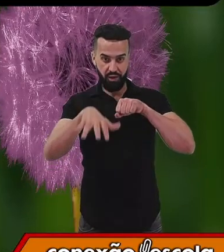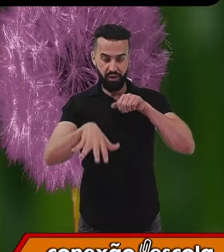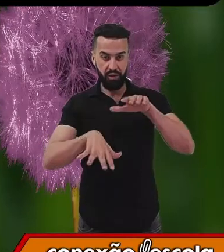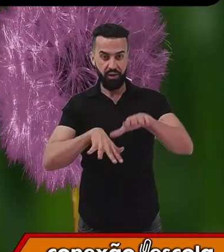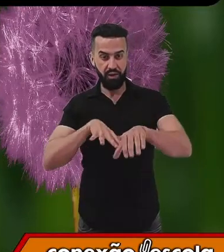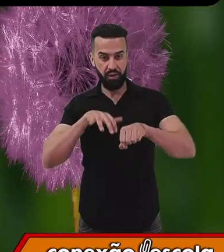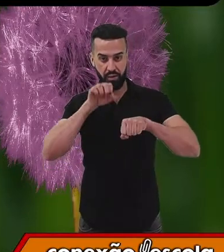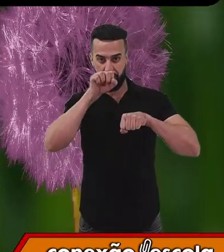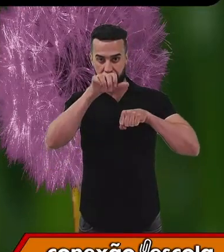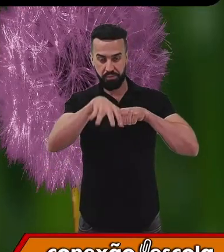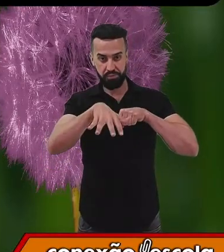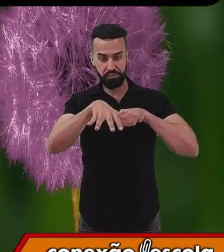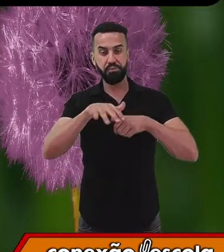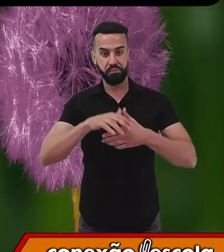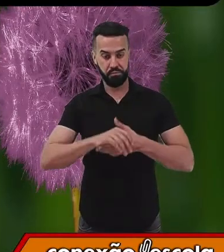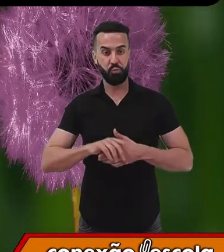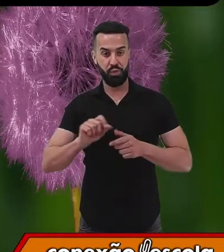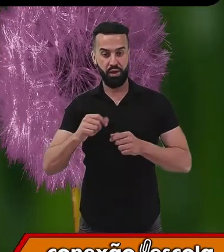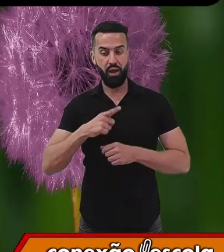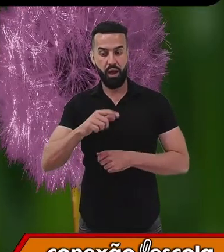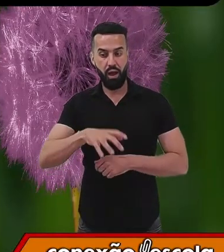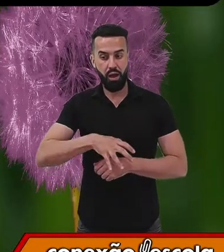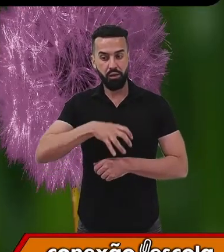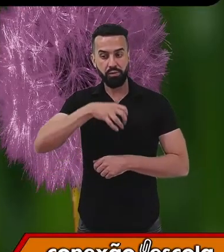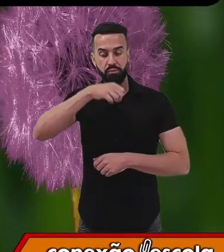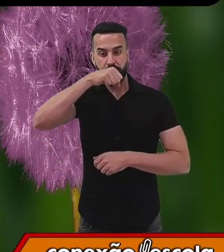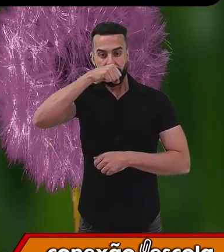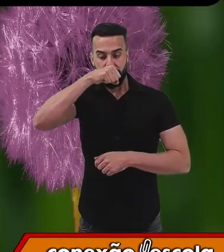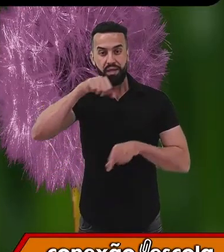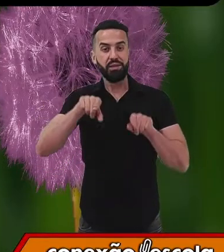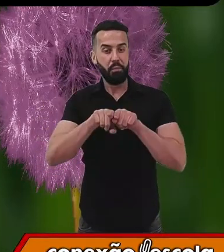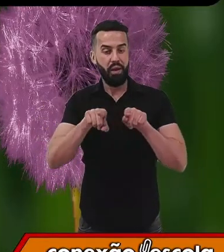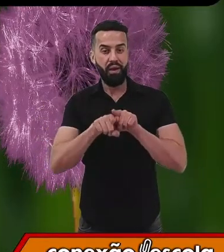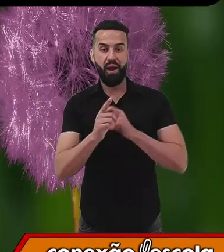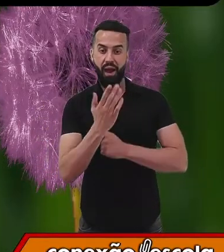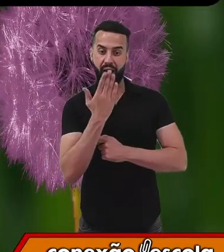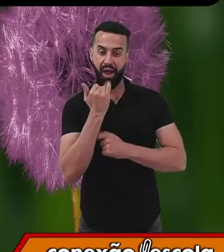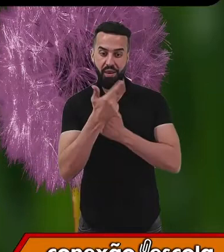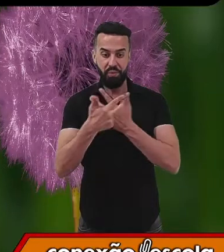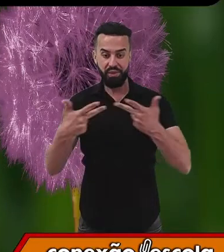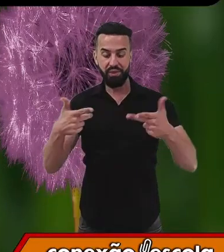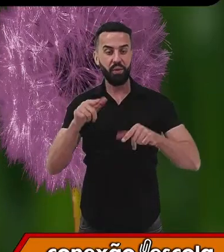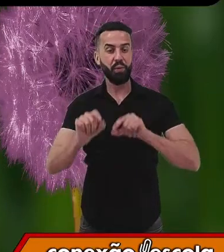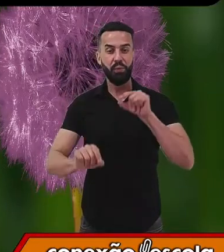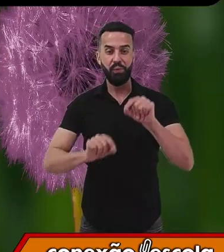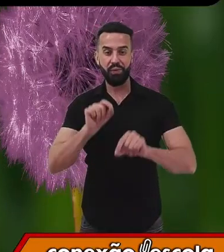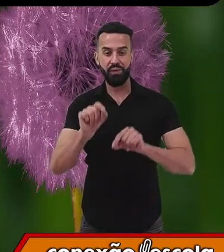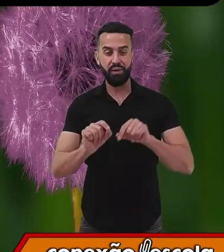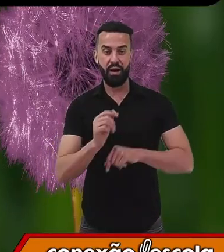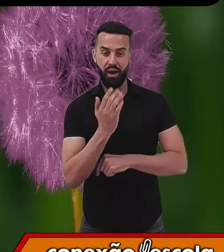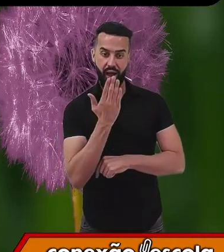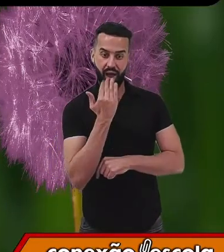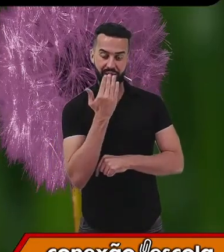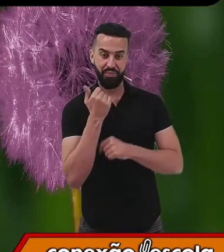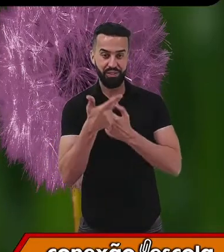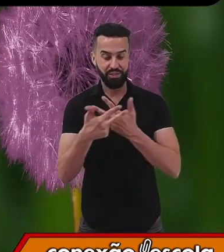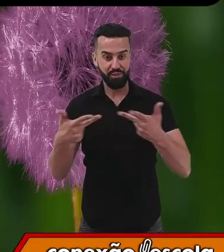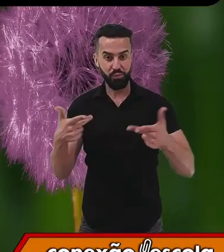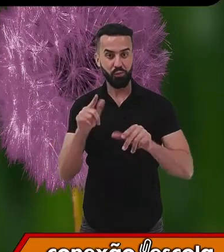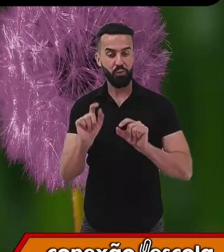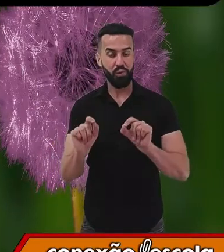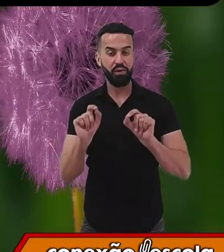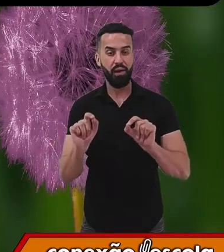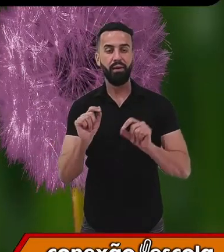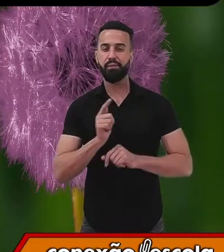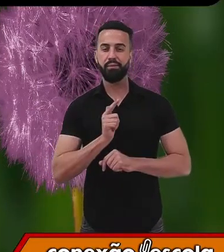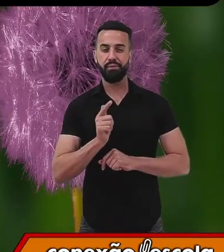ato de respirar é tão importante quanto o ato de nos alimentarmos. Na alimentação, nós adquirimos uma